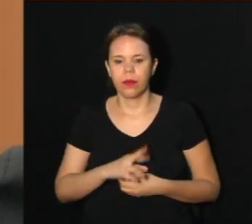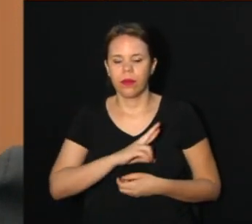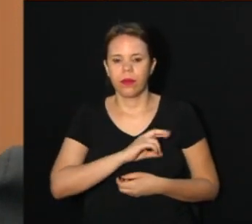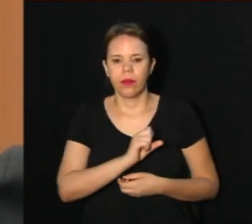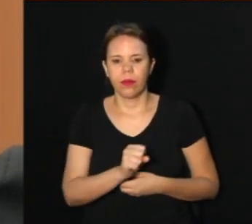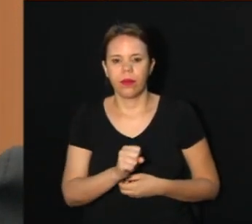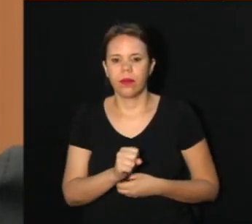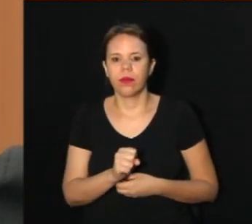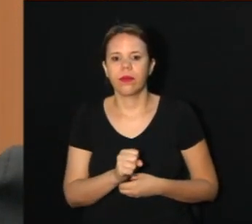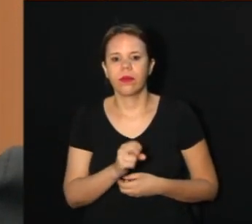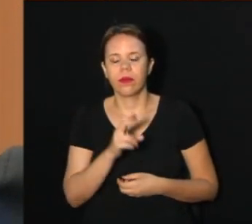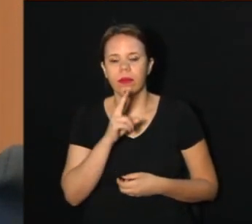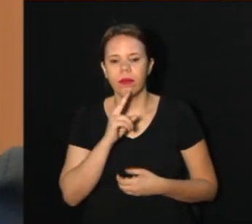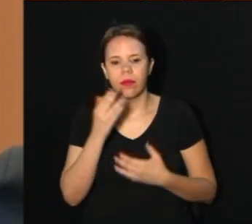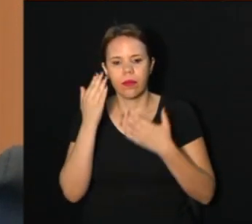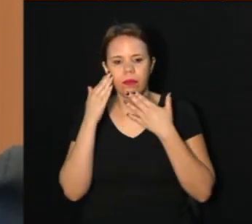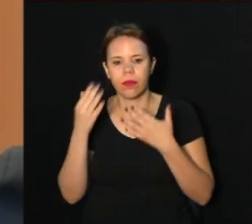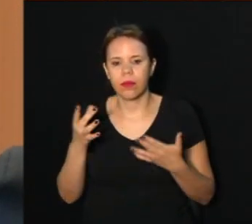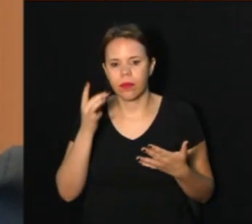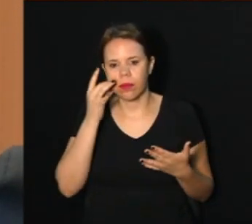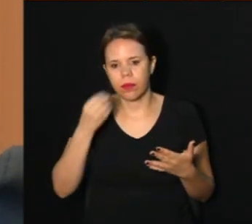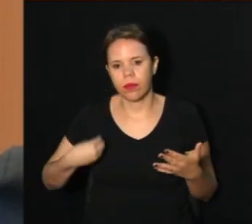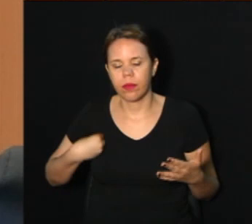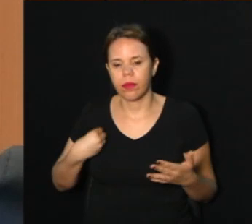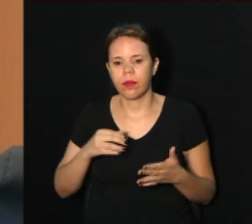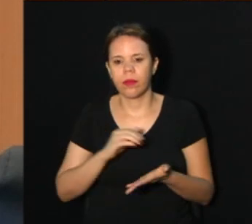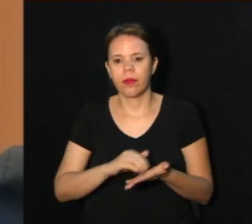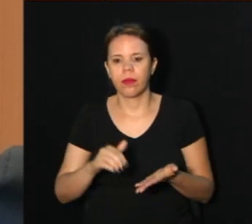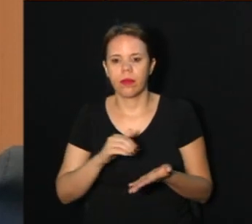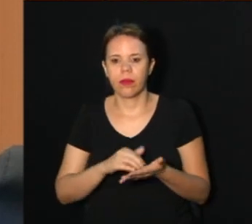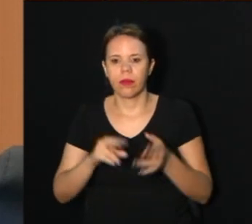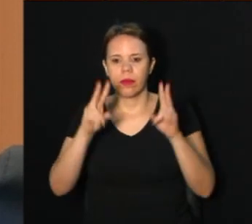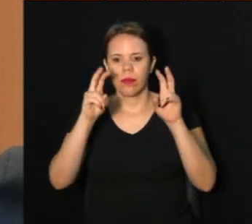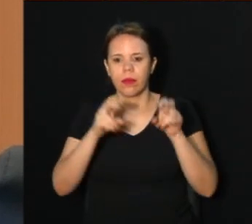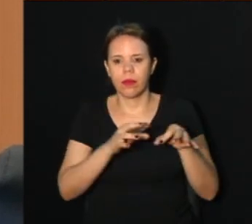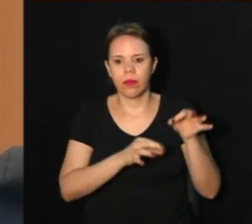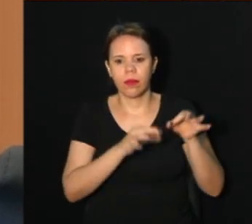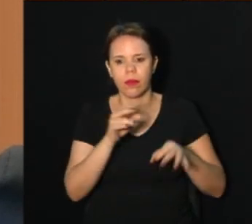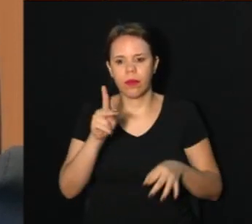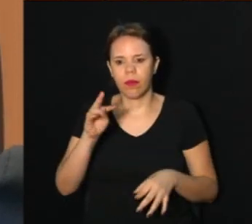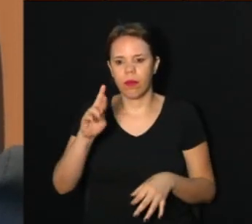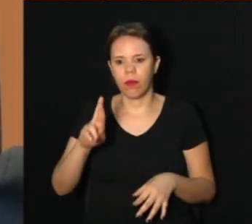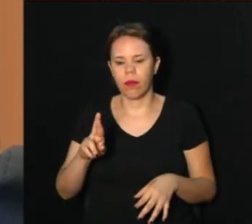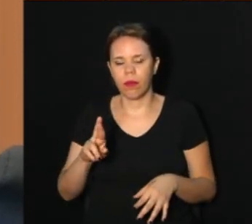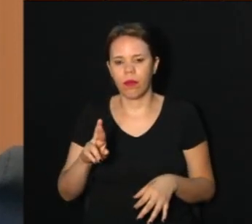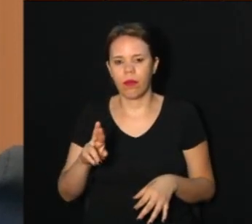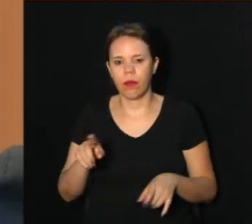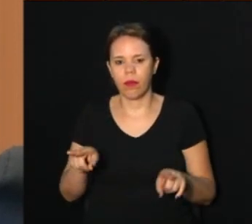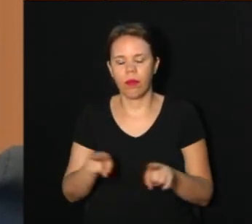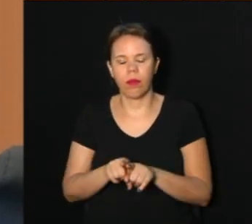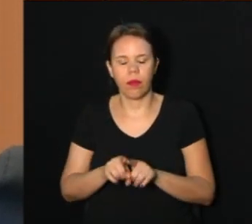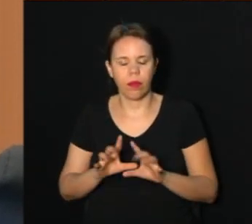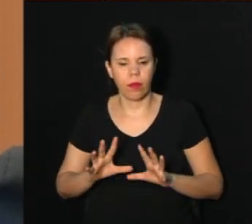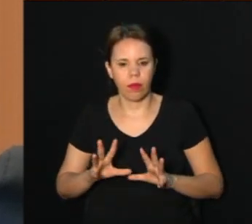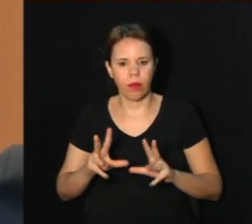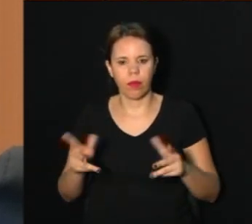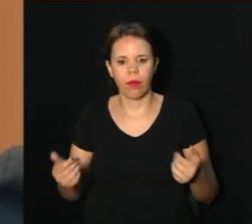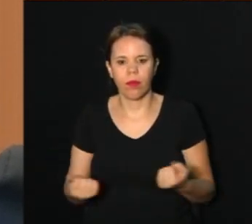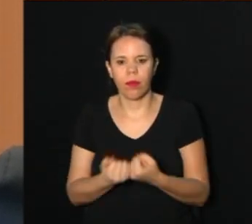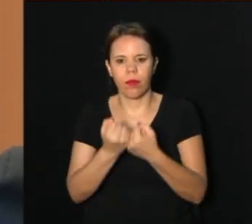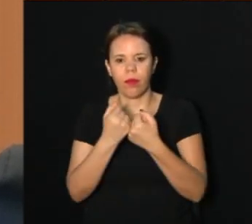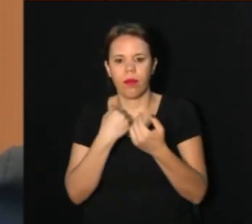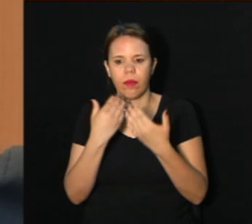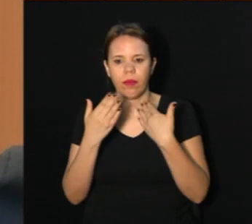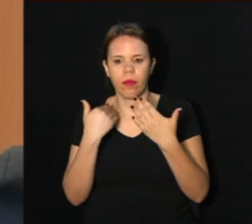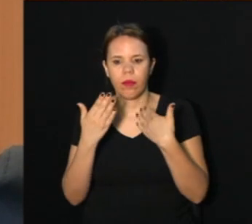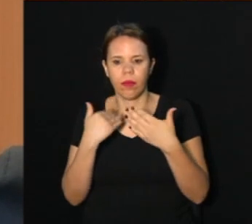Rosa, obrigado pela presença. Senhor secretário de Assuntos Jurídicos, Peter Panuto, obrigado também por toda a colaboração e diálogo ao